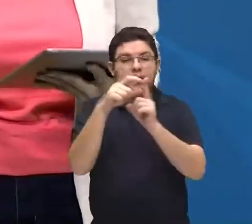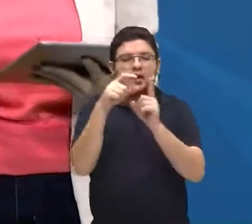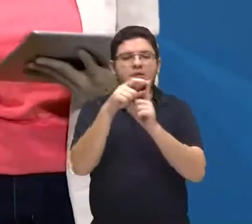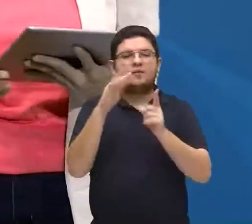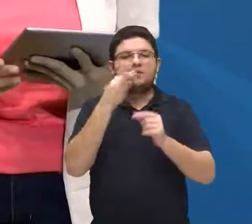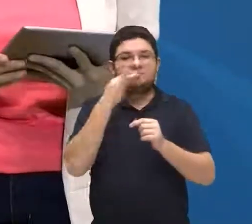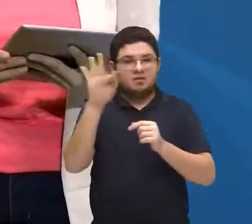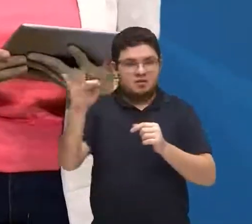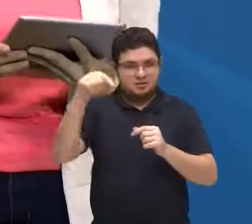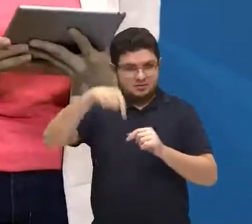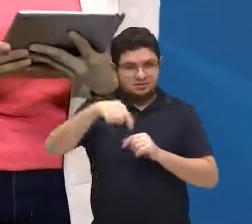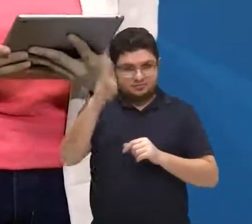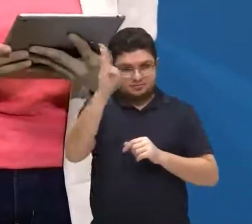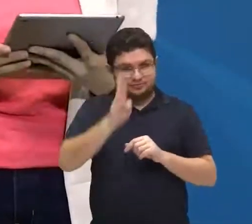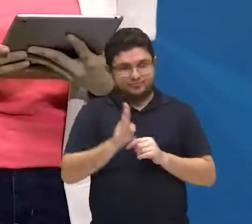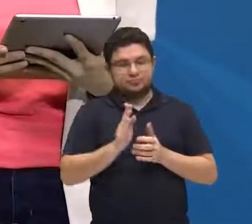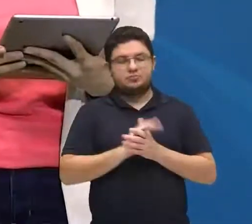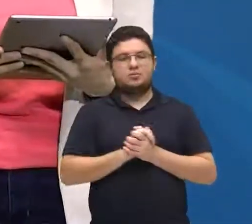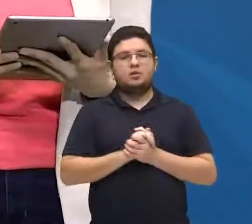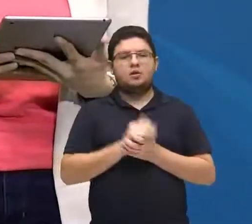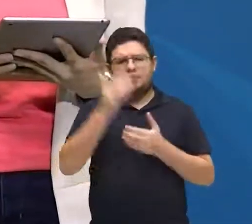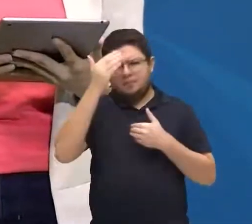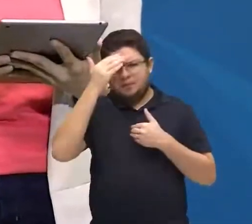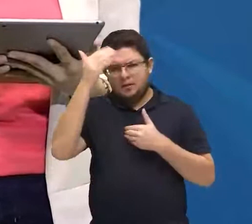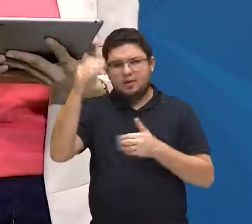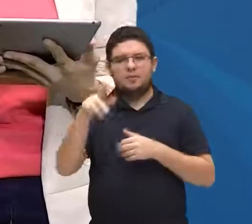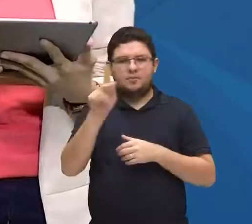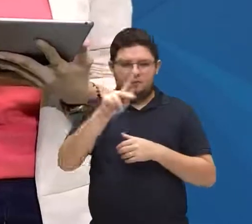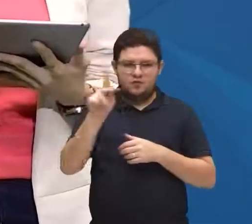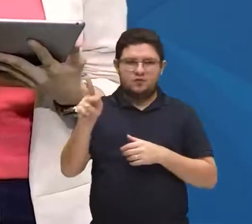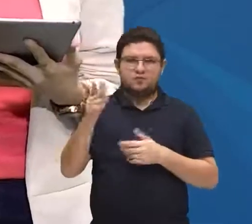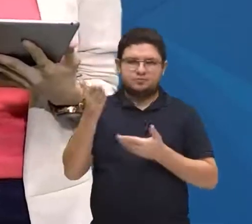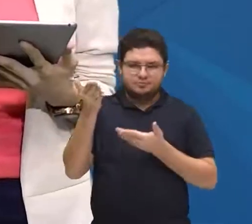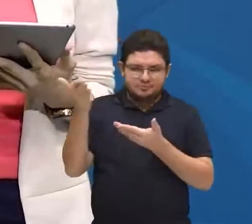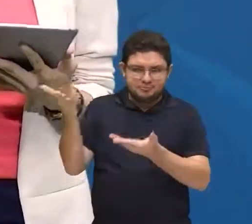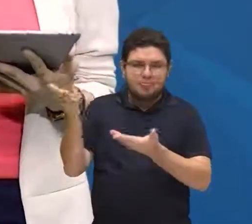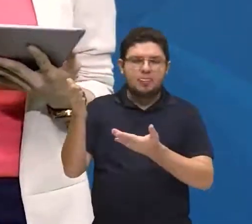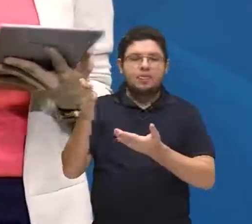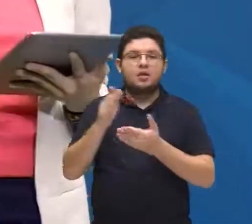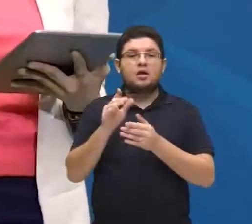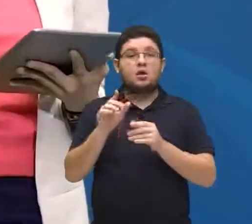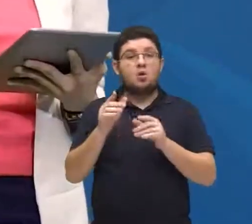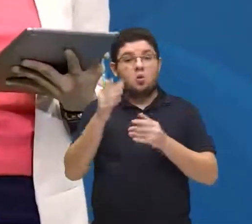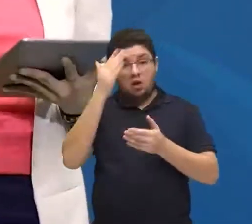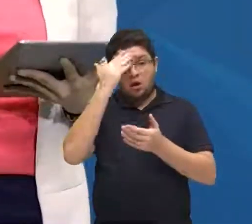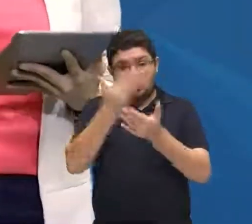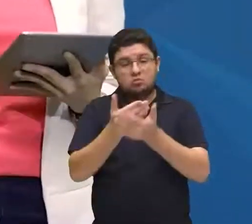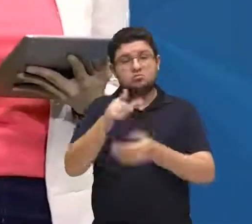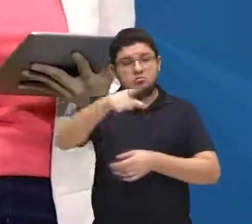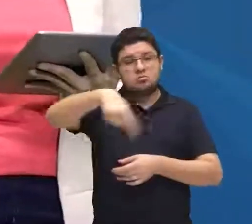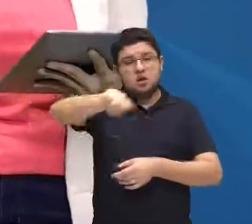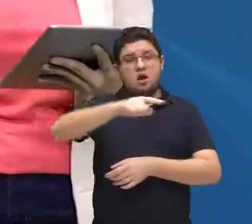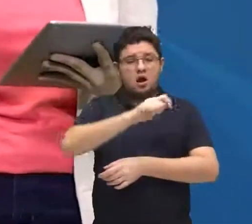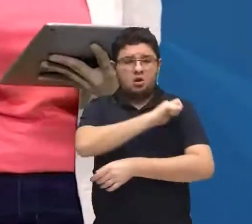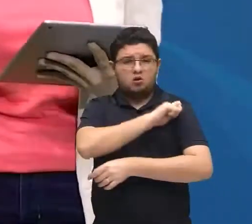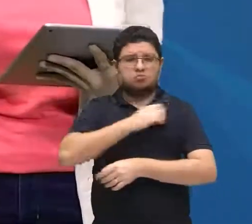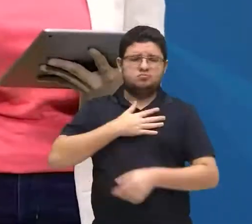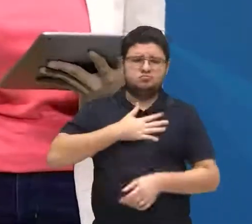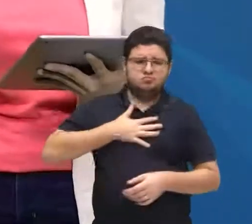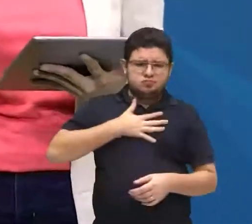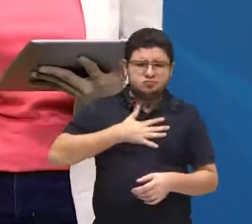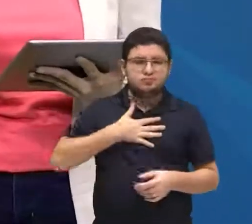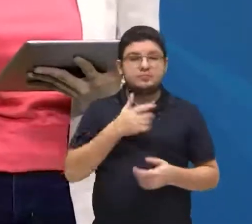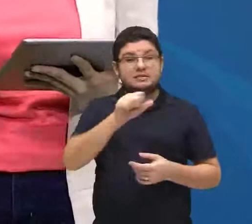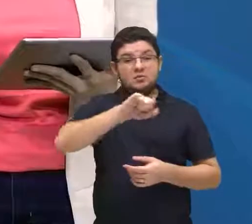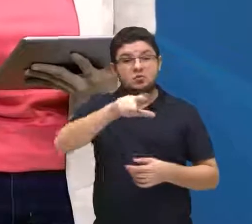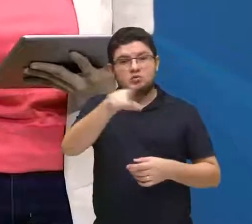termos, tá bom? Obrigada mesmo pela sua participação, acredito que os nossos alunos gostaram muito, e quem não sabia, agora já teve a